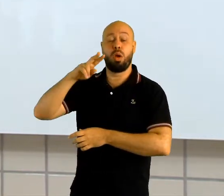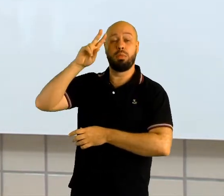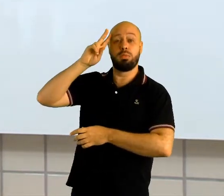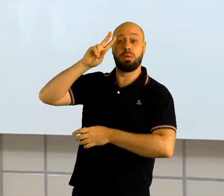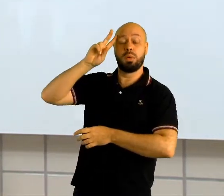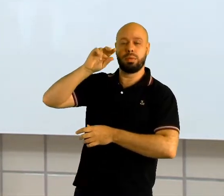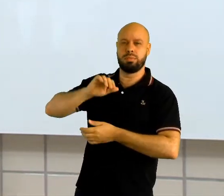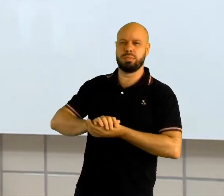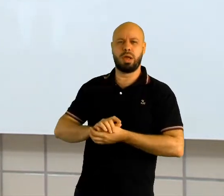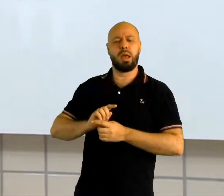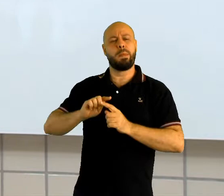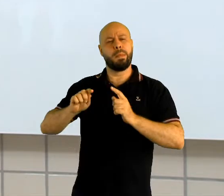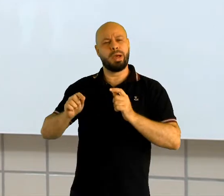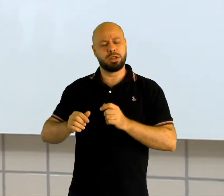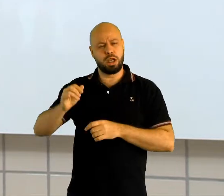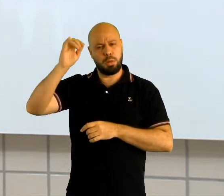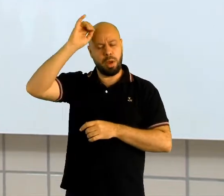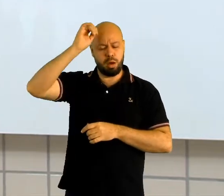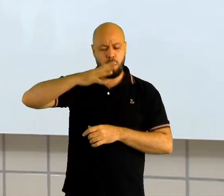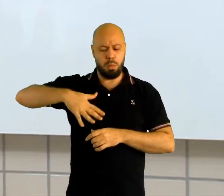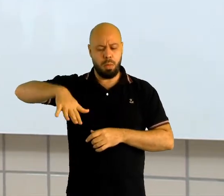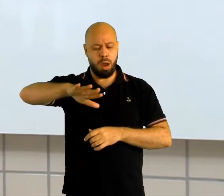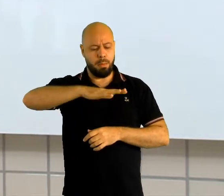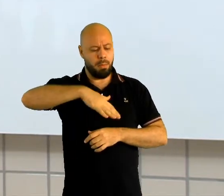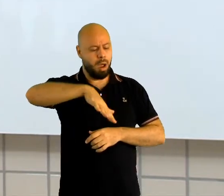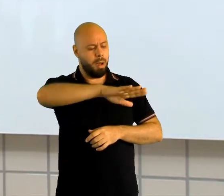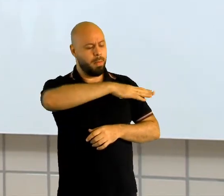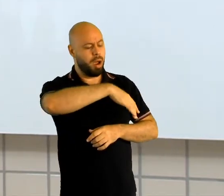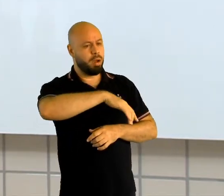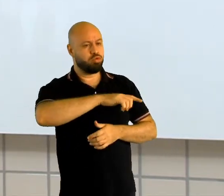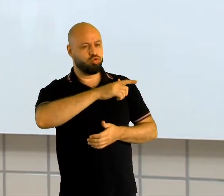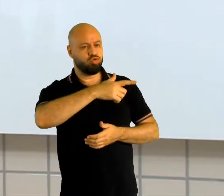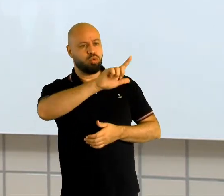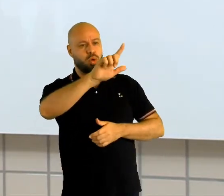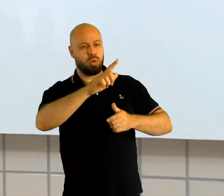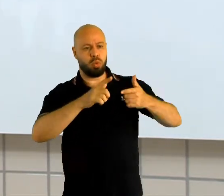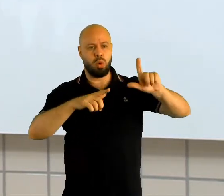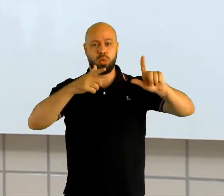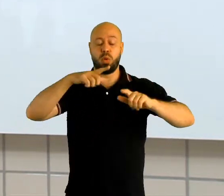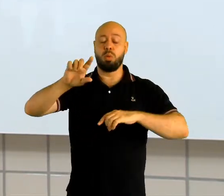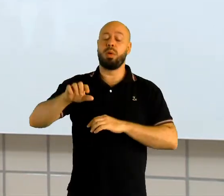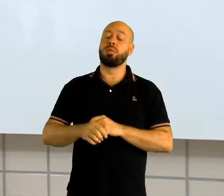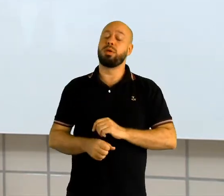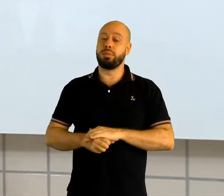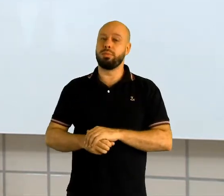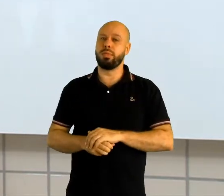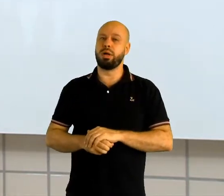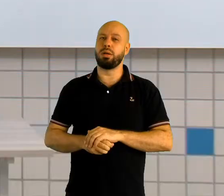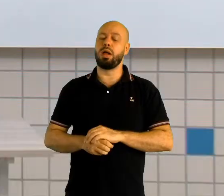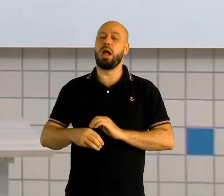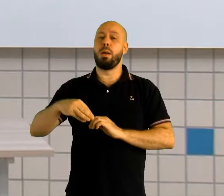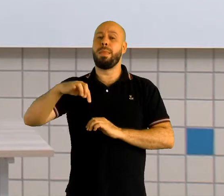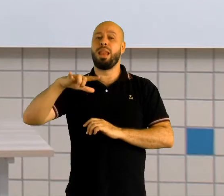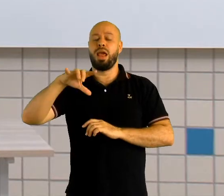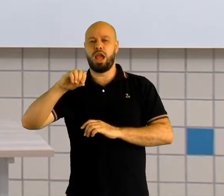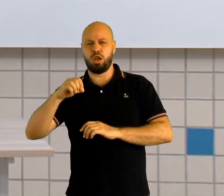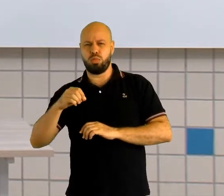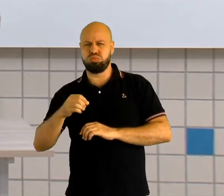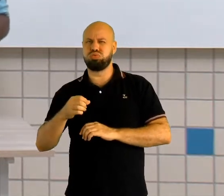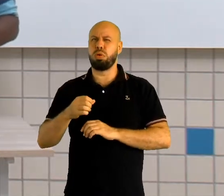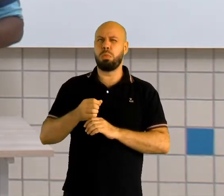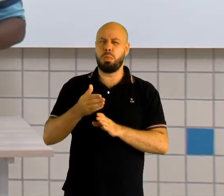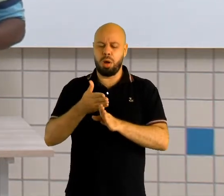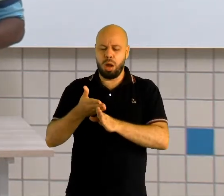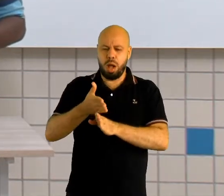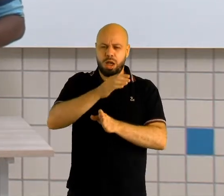existiram outros impérios que surgiram a partir do 3º milênio antes de Cristo. Beleza? Então nós